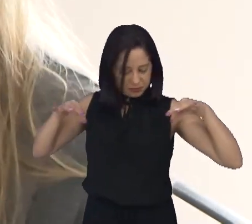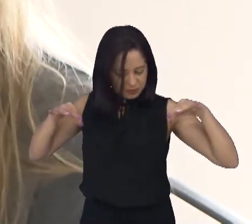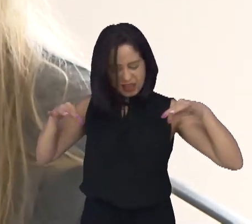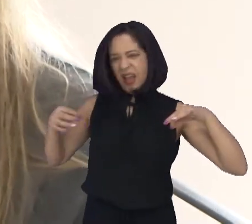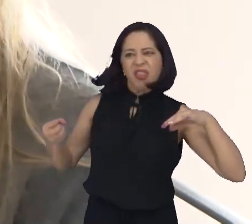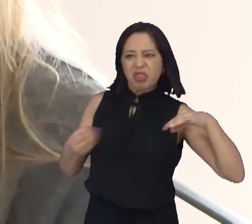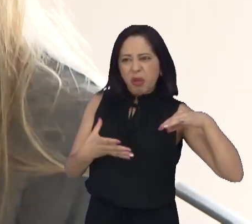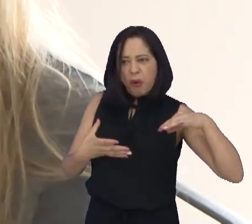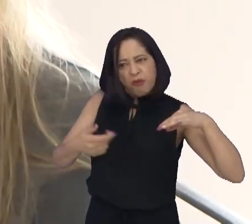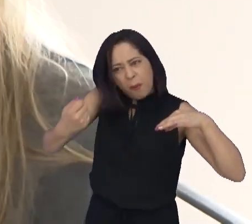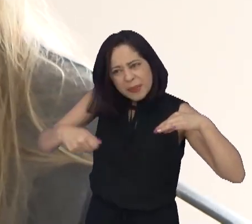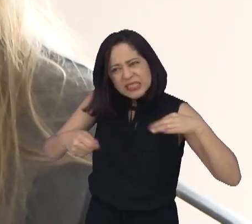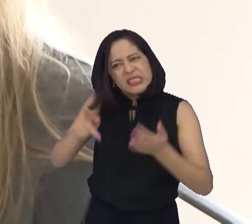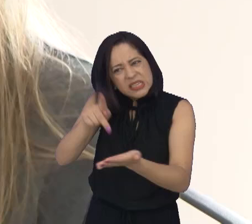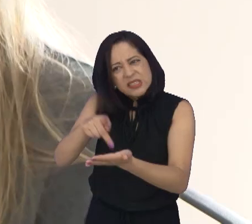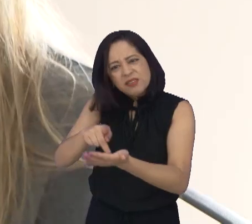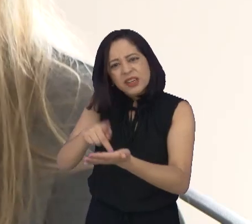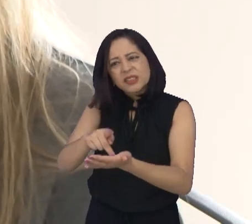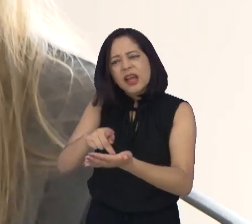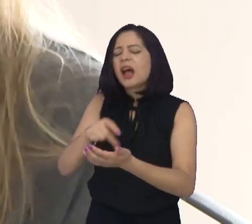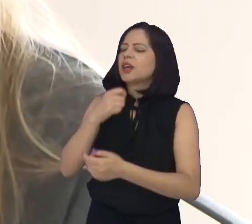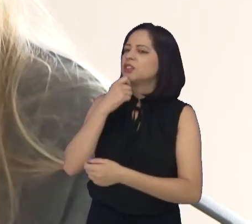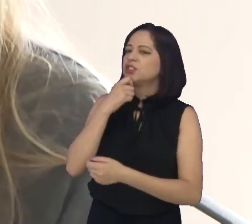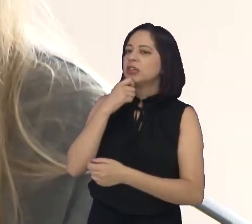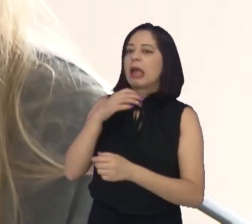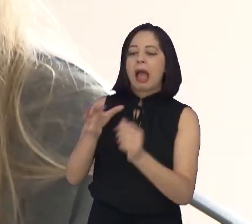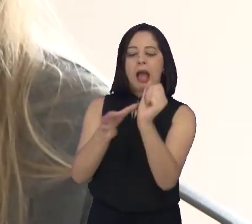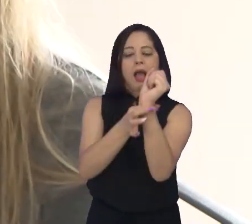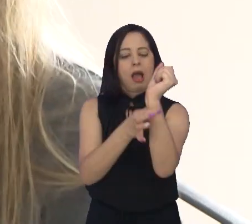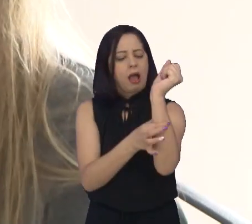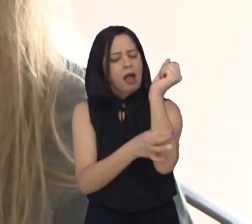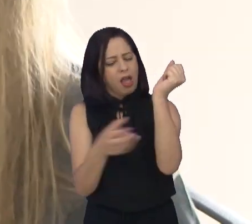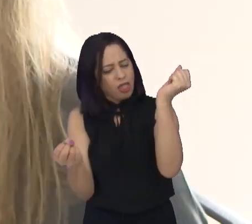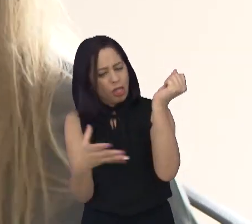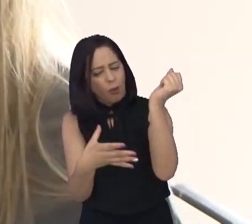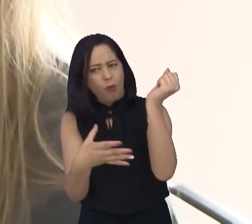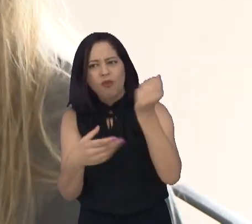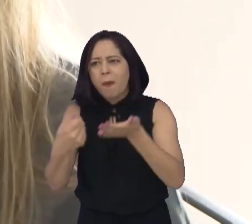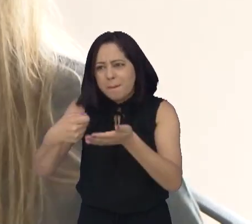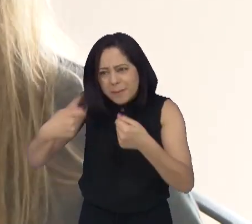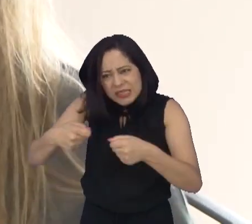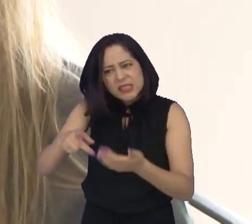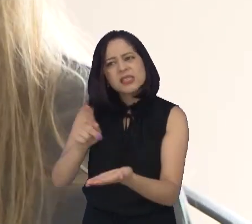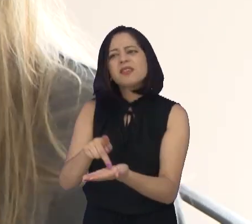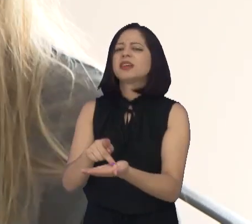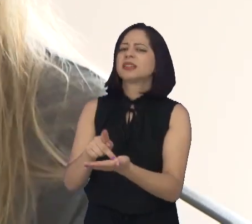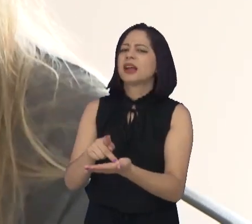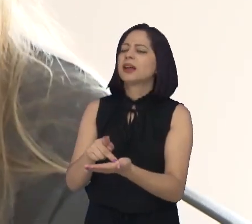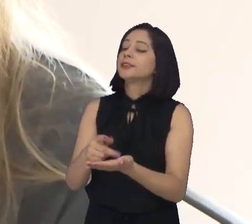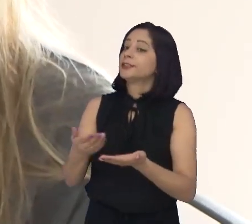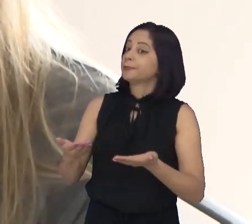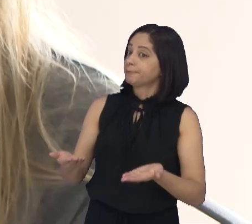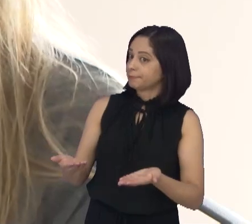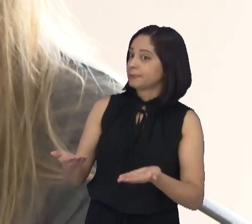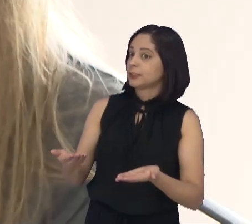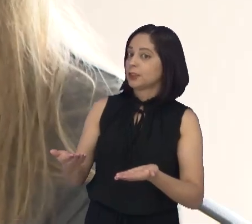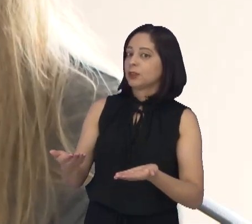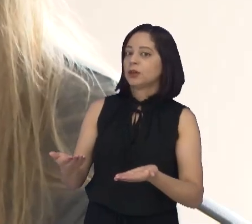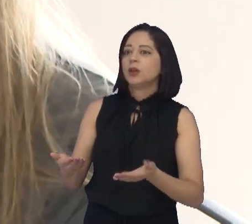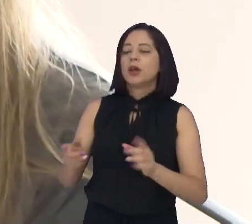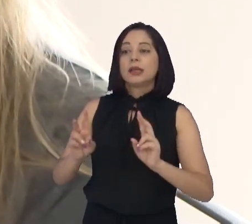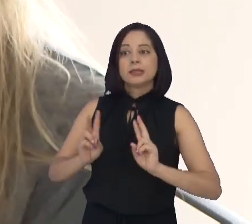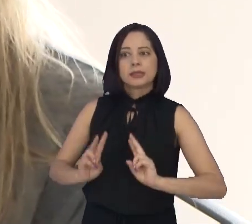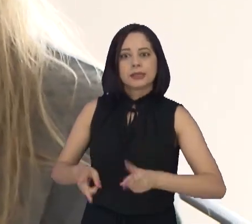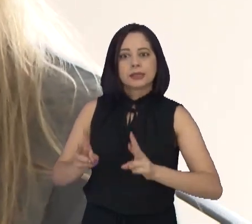vestido novo, eu preciso de acessórios novos. Será que aquele acessório não faria par com aquela outra roupa que você tem? Então